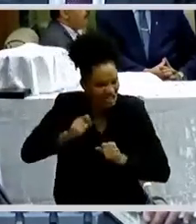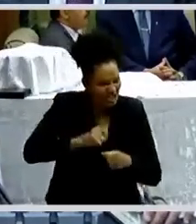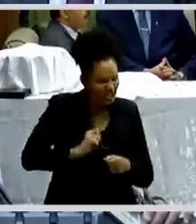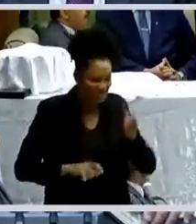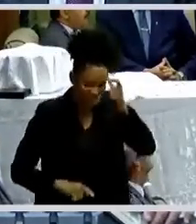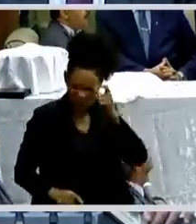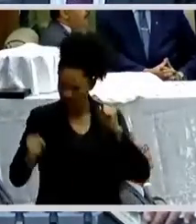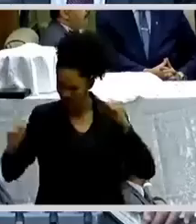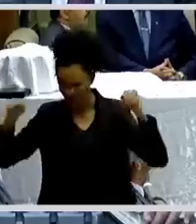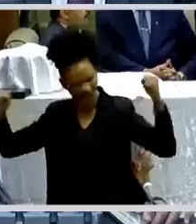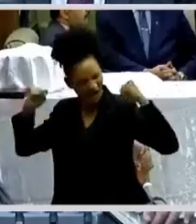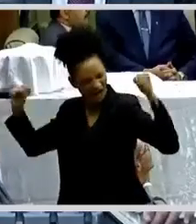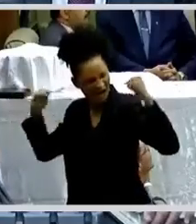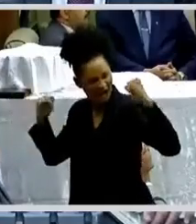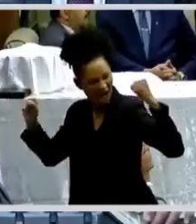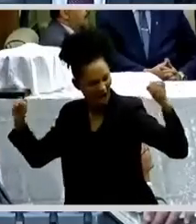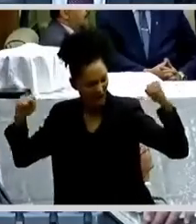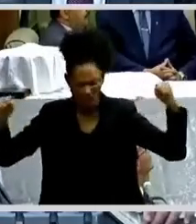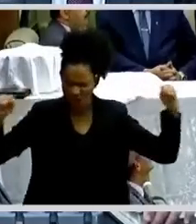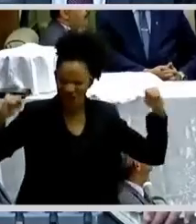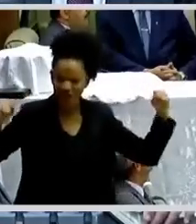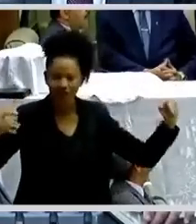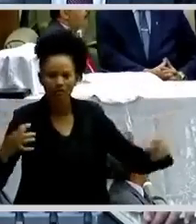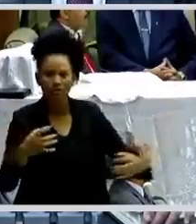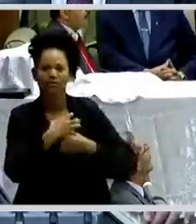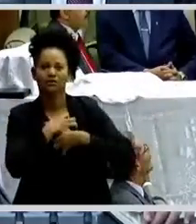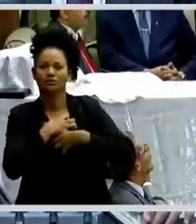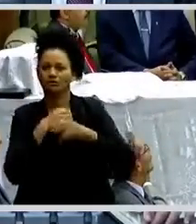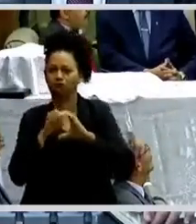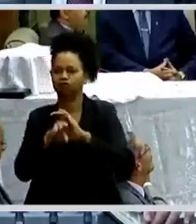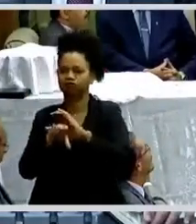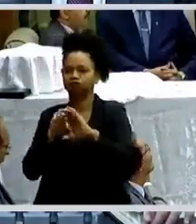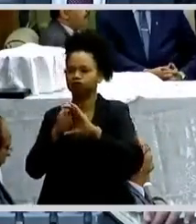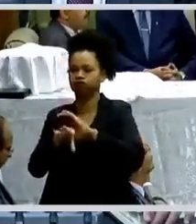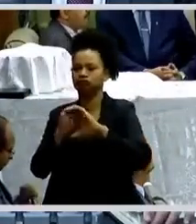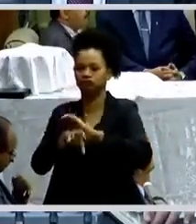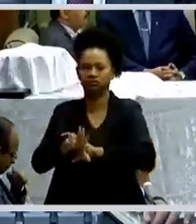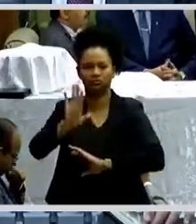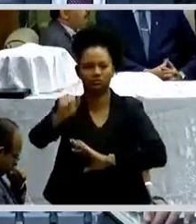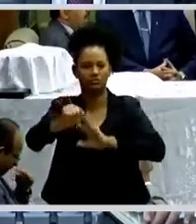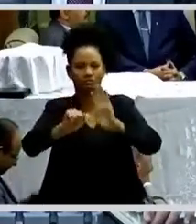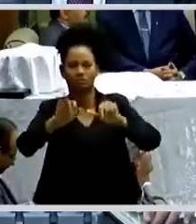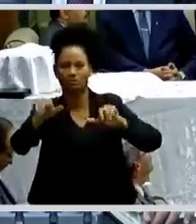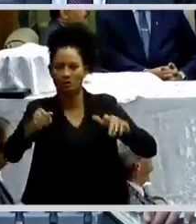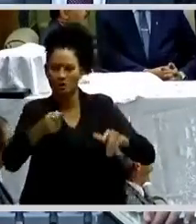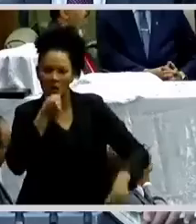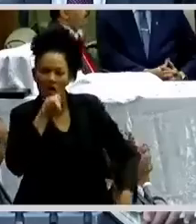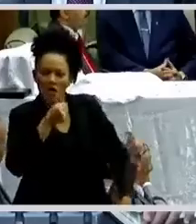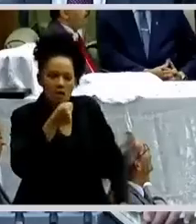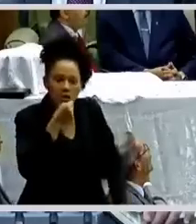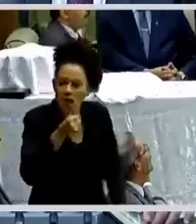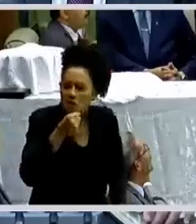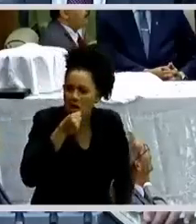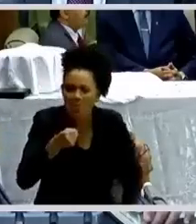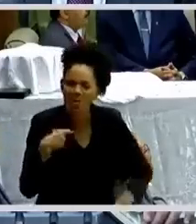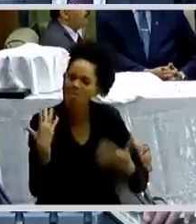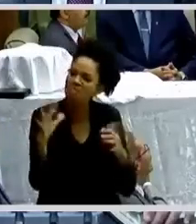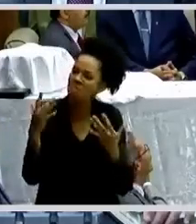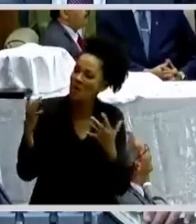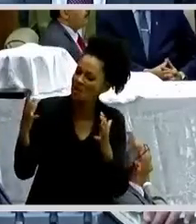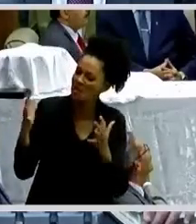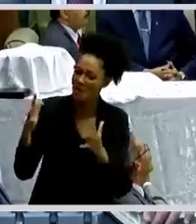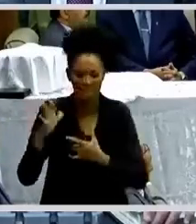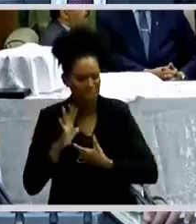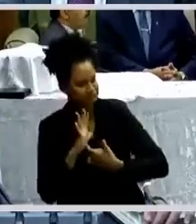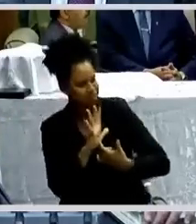vitória. E isso impactou a Globo foi lá, chamou-os, entrevistou, mas parabéns pela